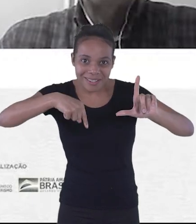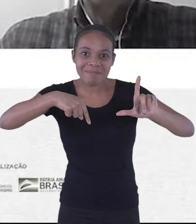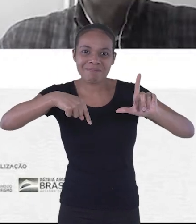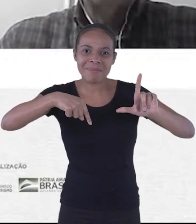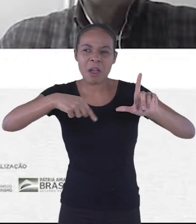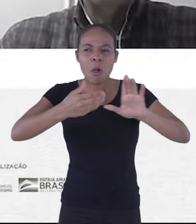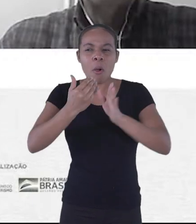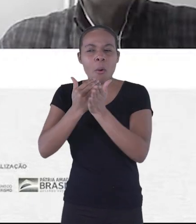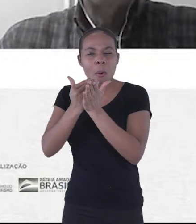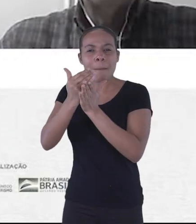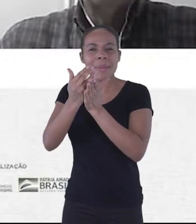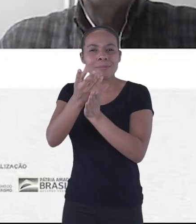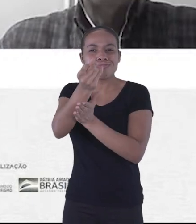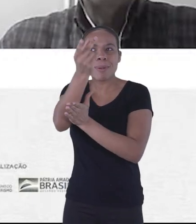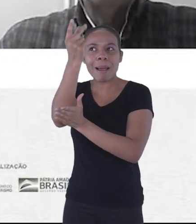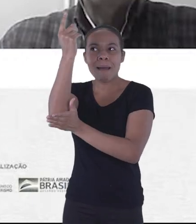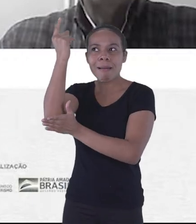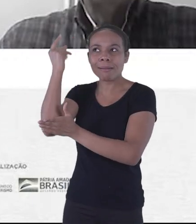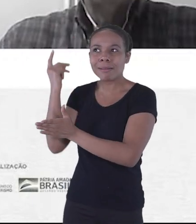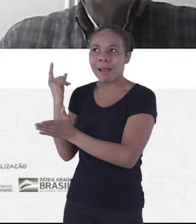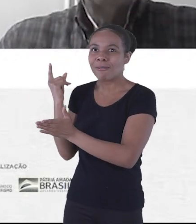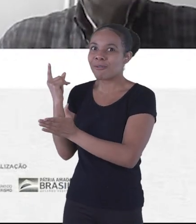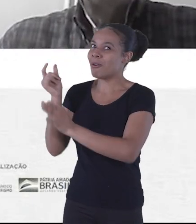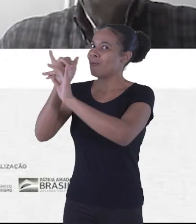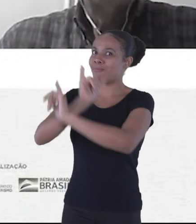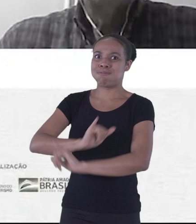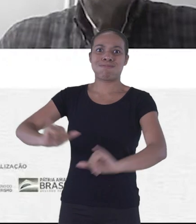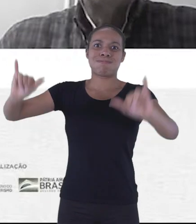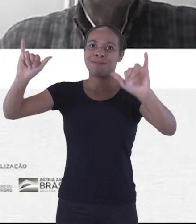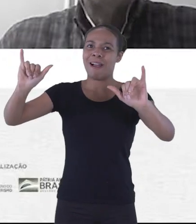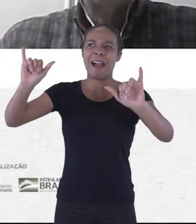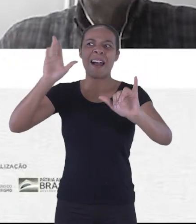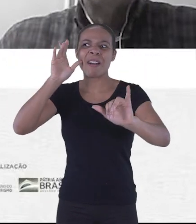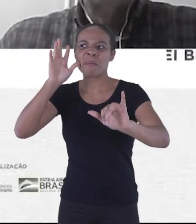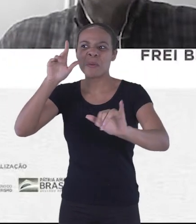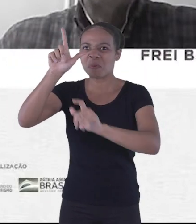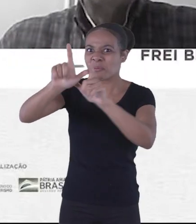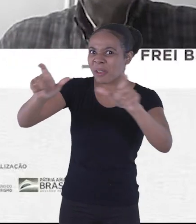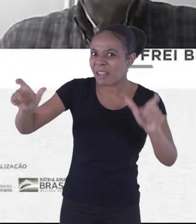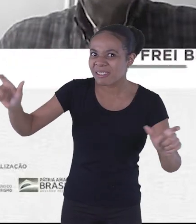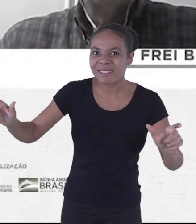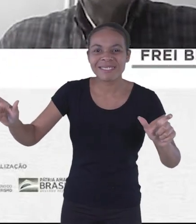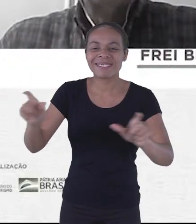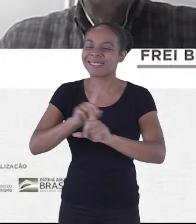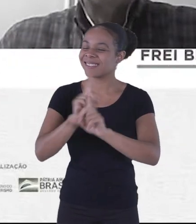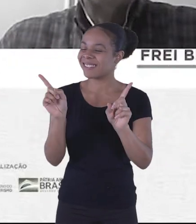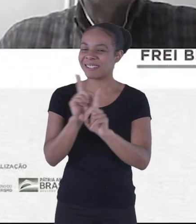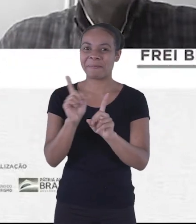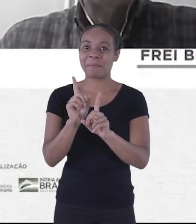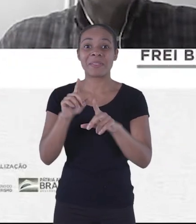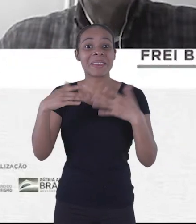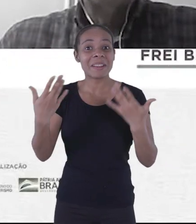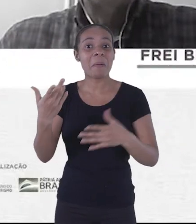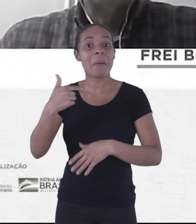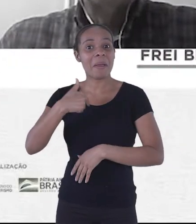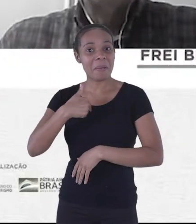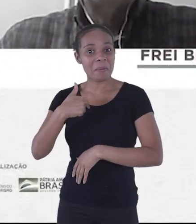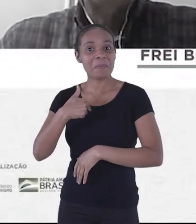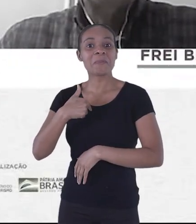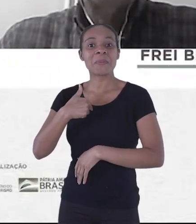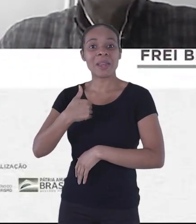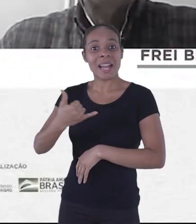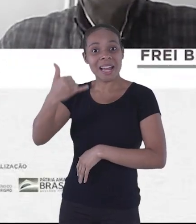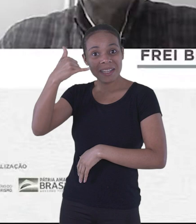de audiência e de, é claro, de recursos. Então eu ia para os orelhões e ligava para a Companhia das Letras para